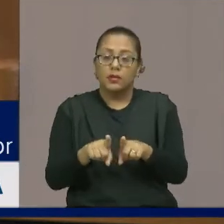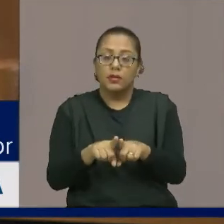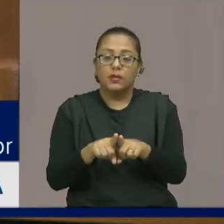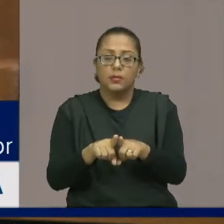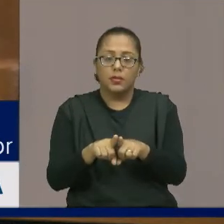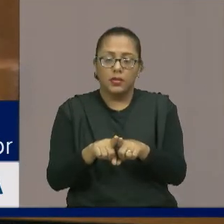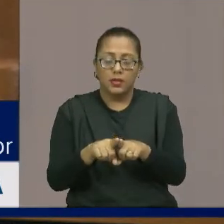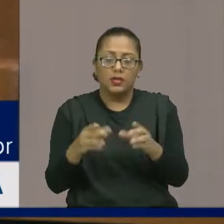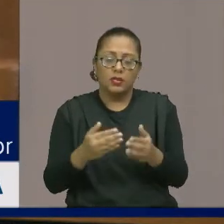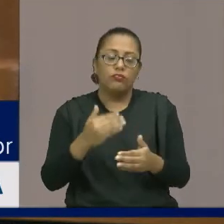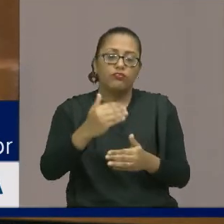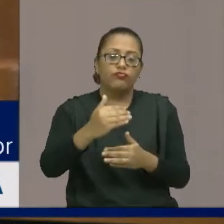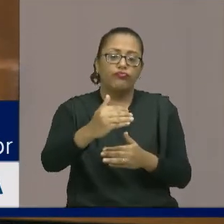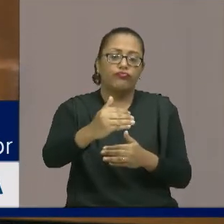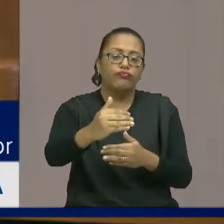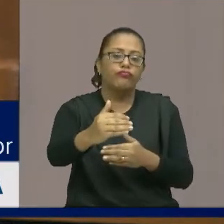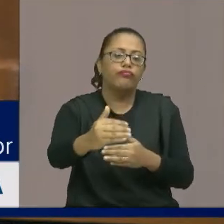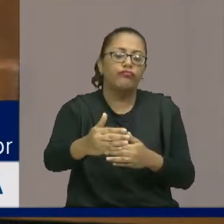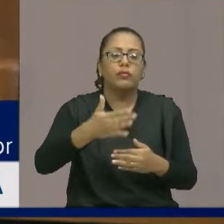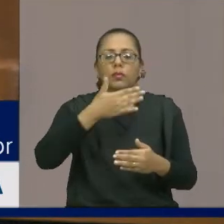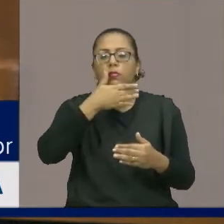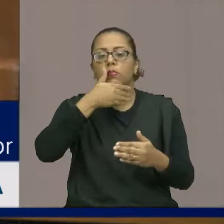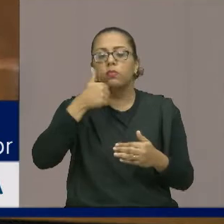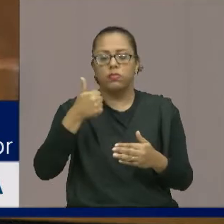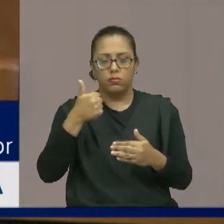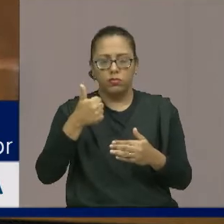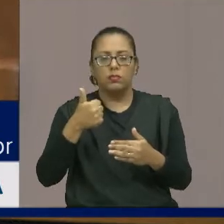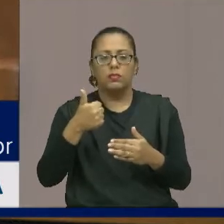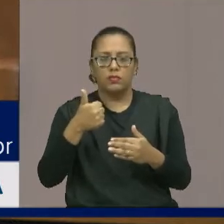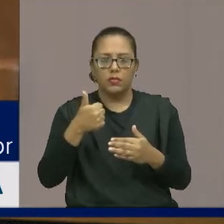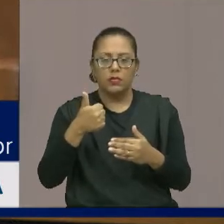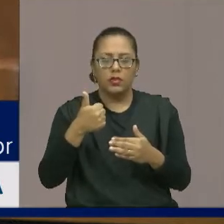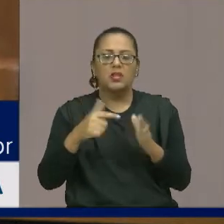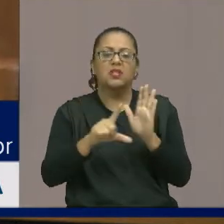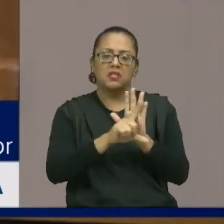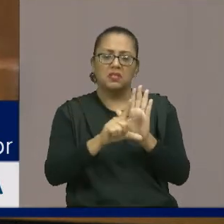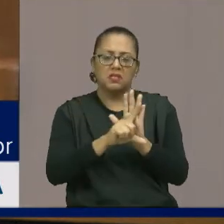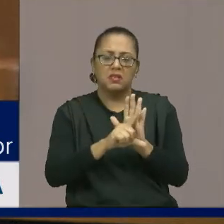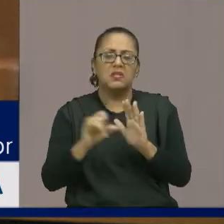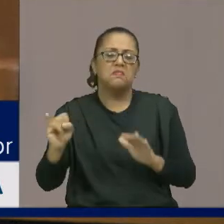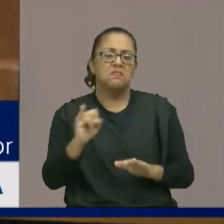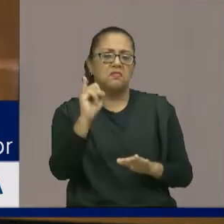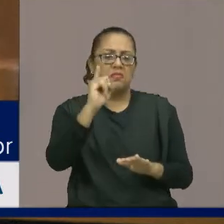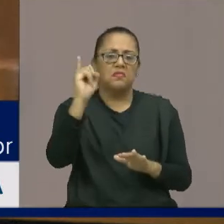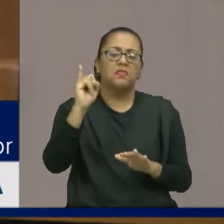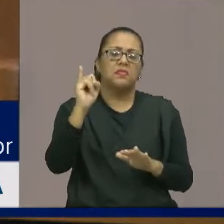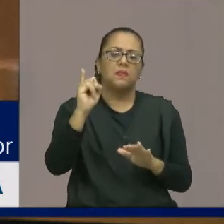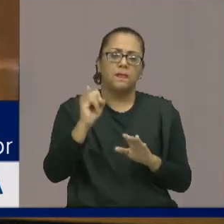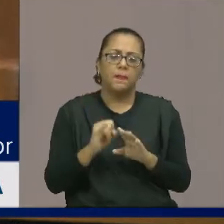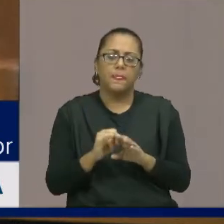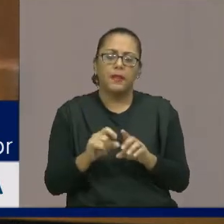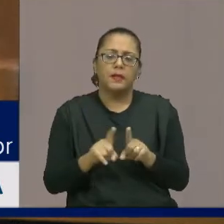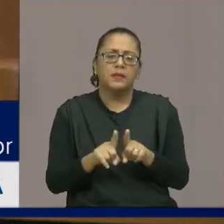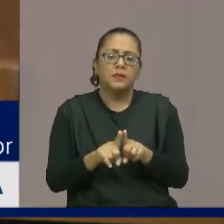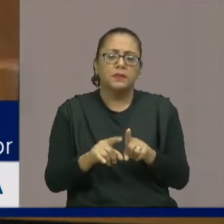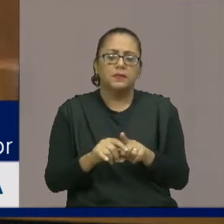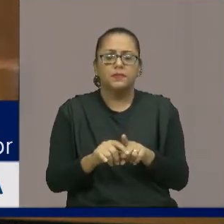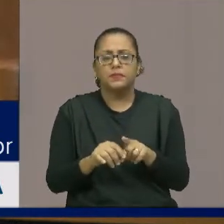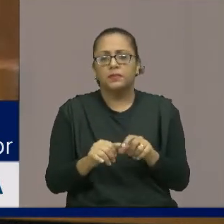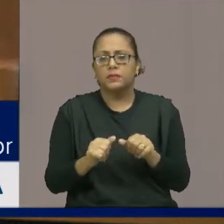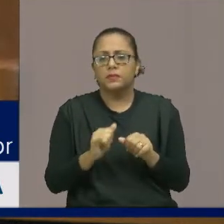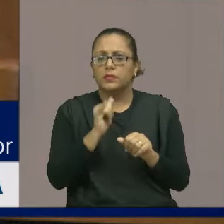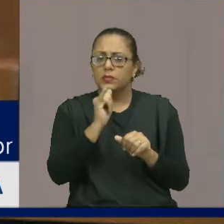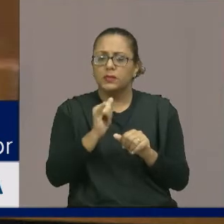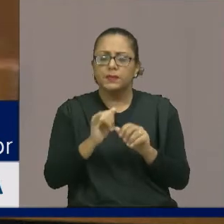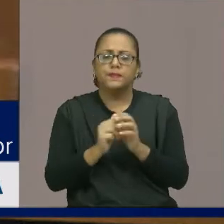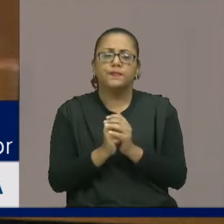dos avanços, das melhorias, dos progressos que essas legislações tiveram. Podemos citar aqui, por exemplo, que havia